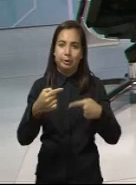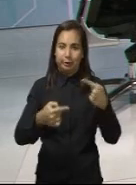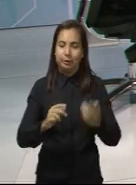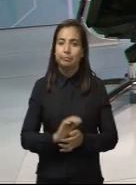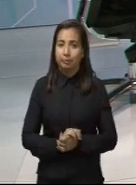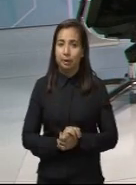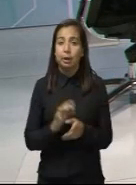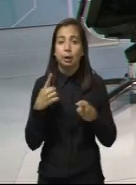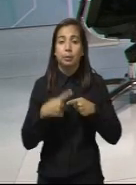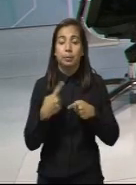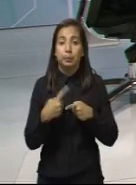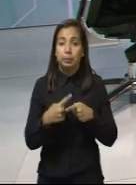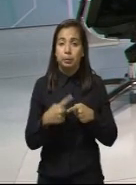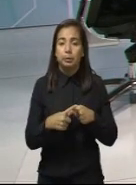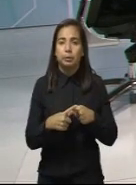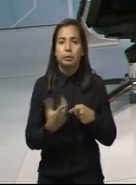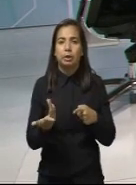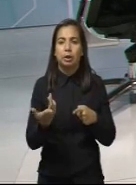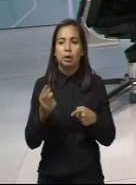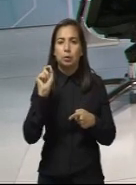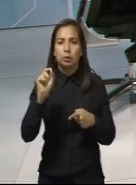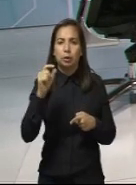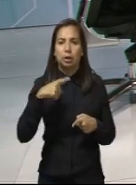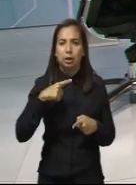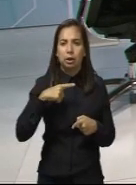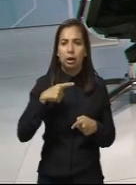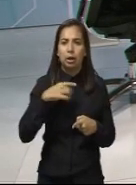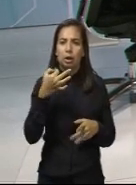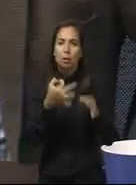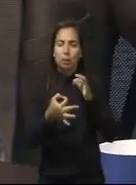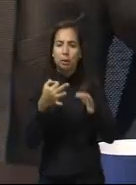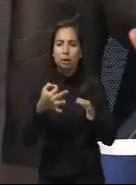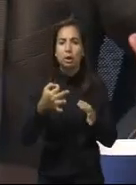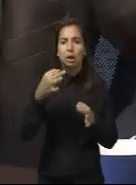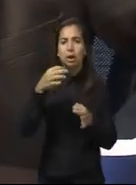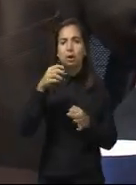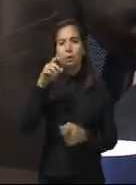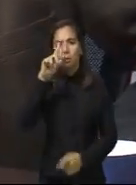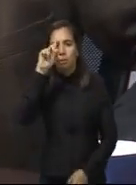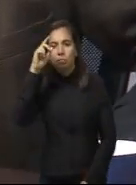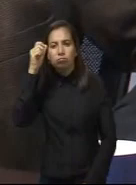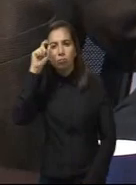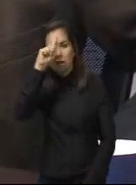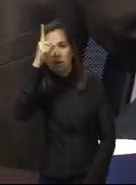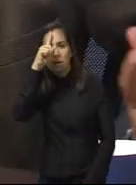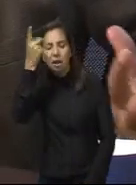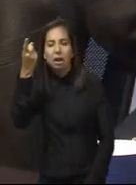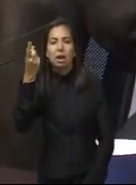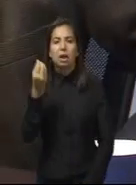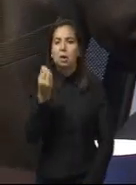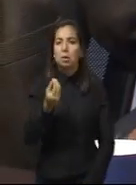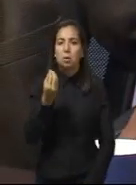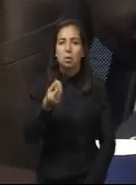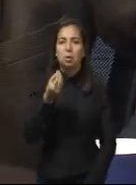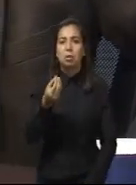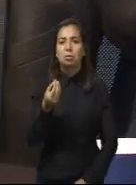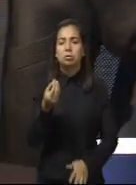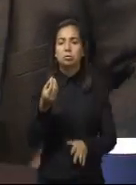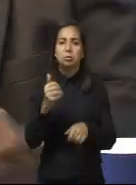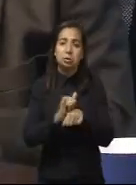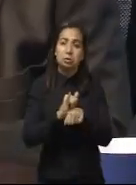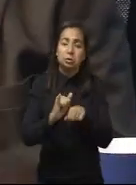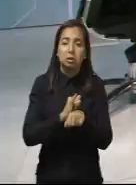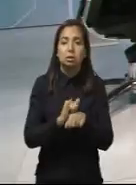você fazer com que as ideias se degladiem, né? Encontrar E a gente conhece, né, alternativas. doutor Paulo? O